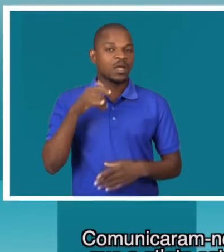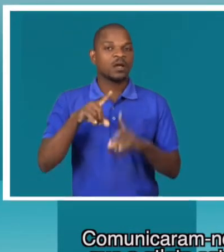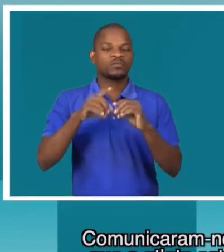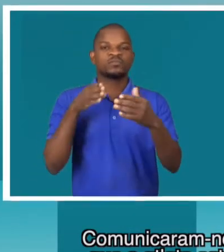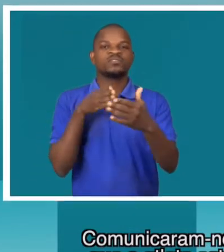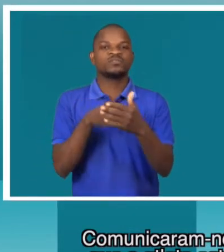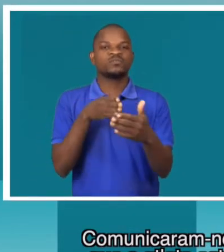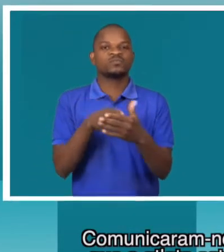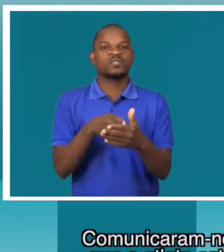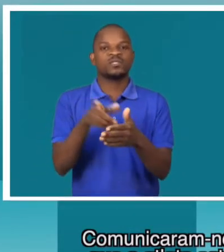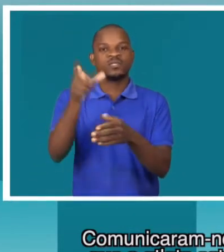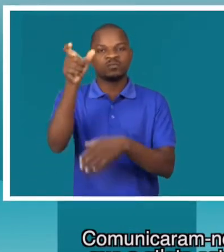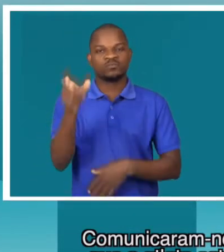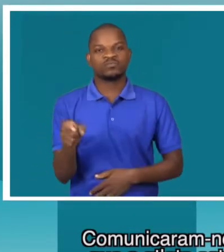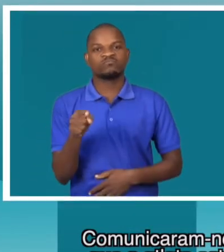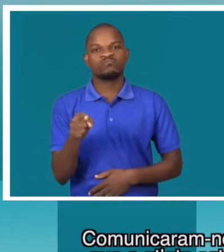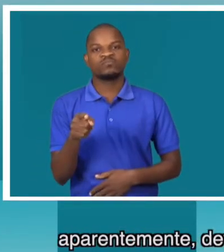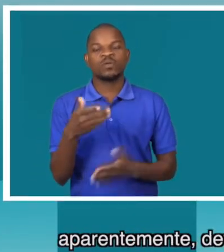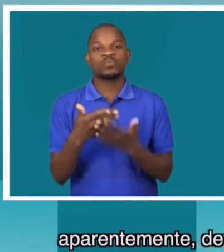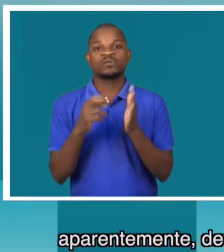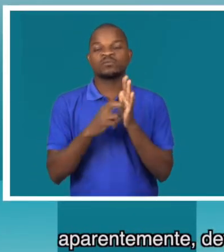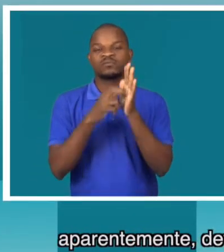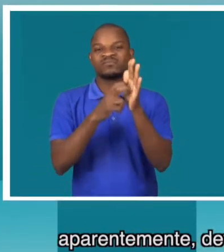o atleta estava a ter nesse dia de embarcar,